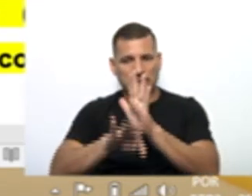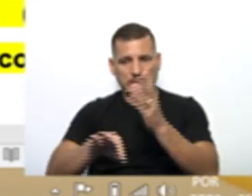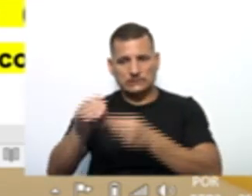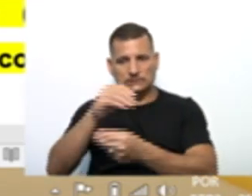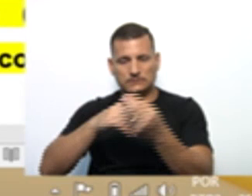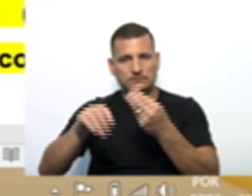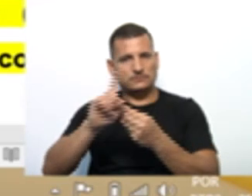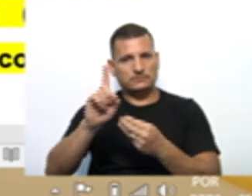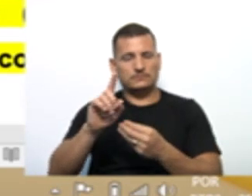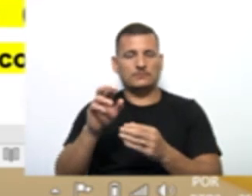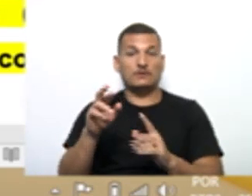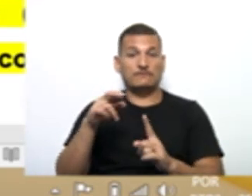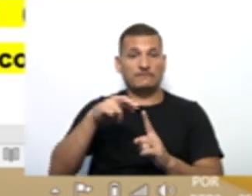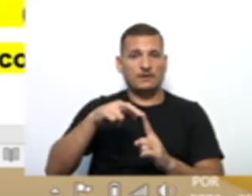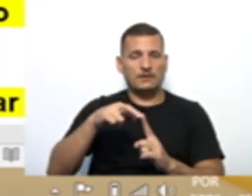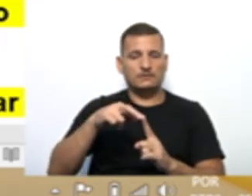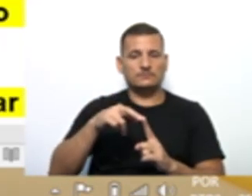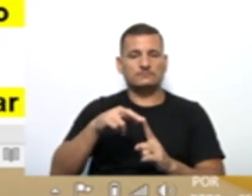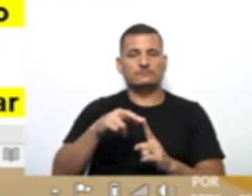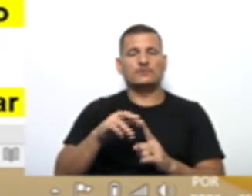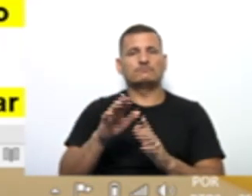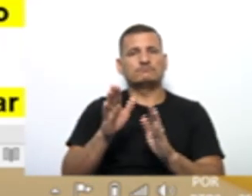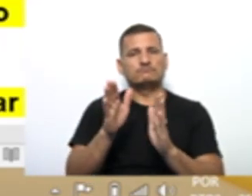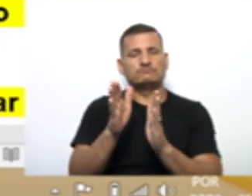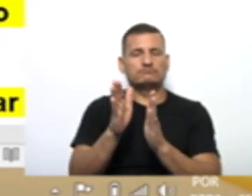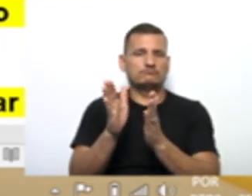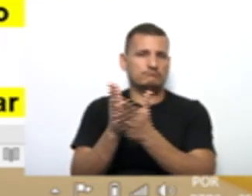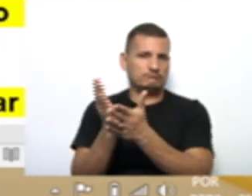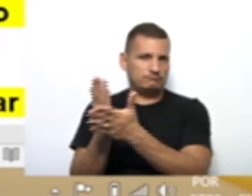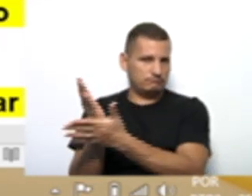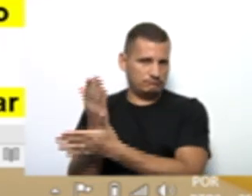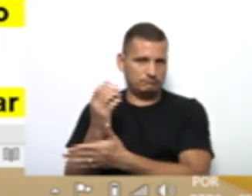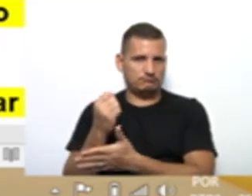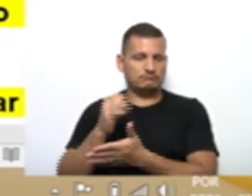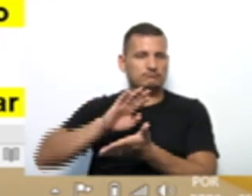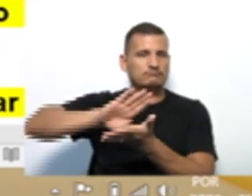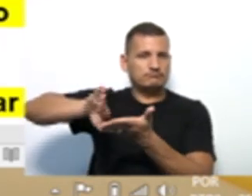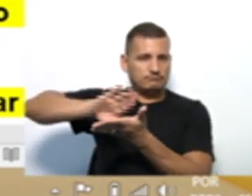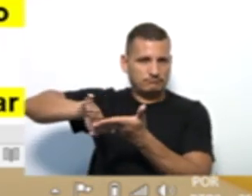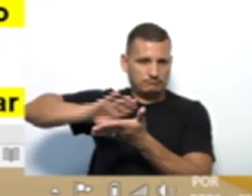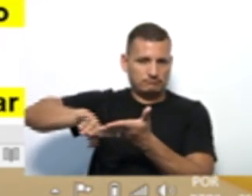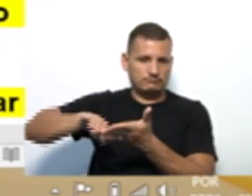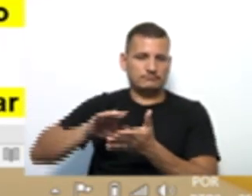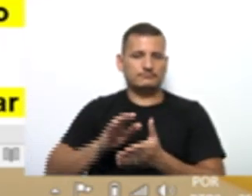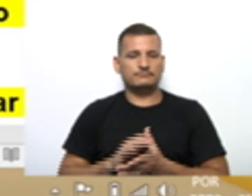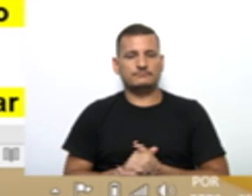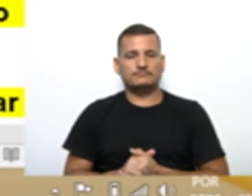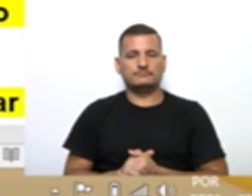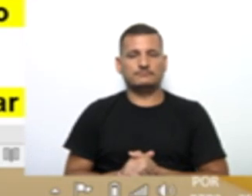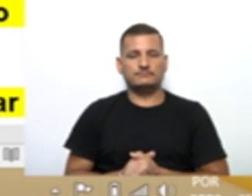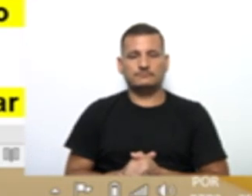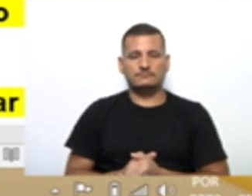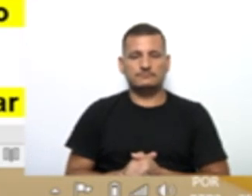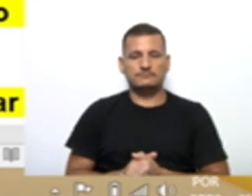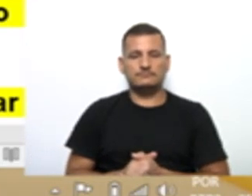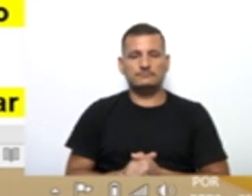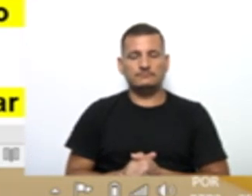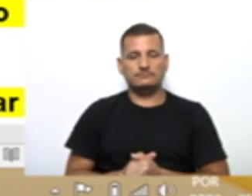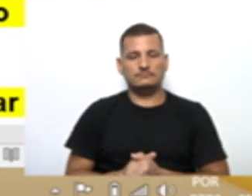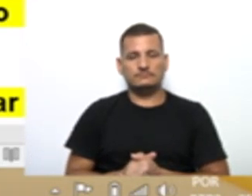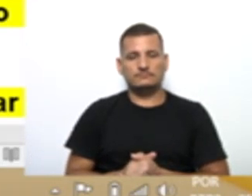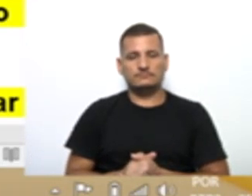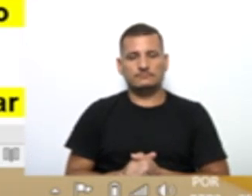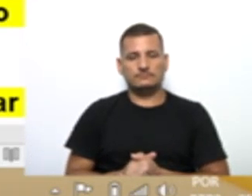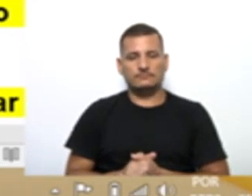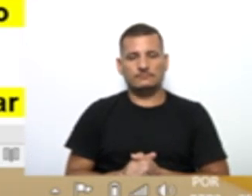tá bom? E aí a gente pode deletar essas informações, lembrando que nós já colocamos na referência, então não perdi nada de informação.